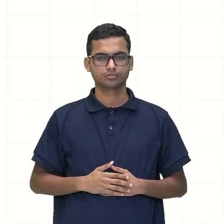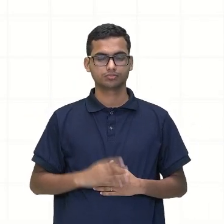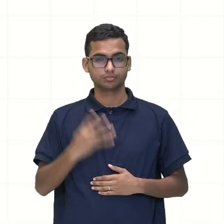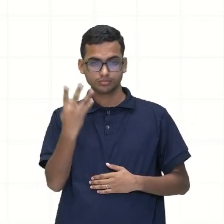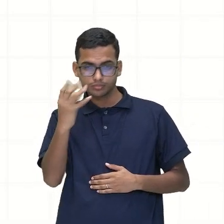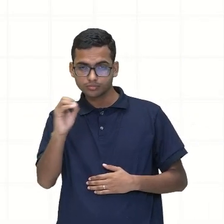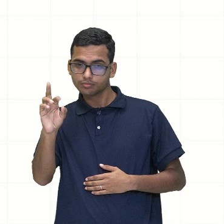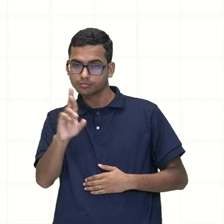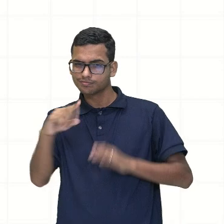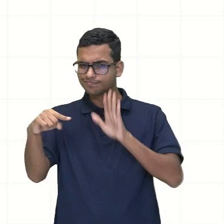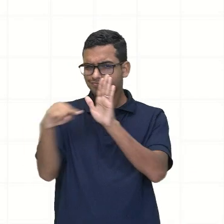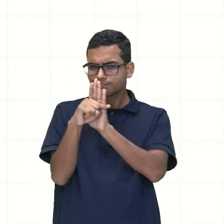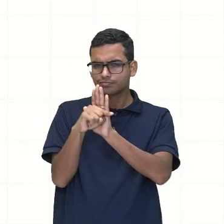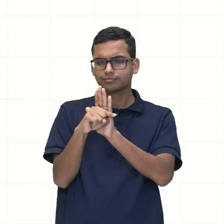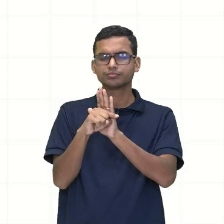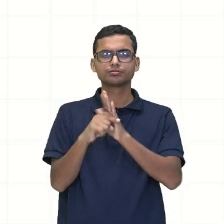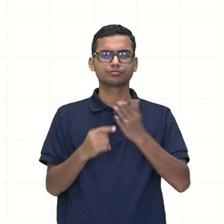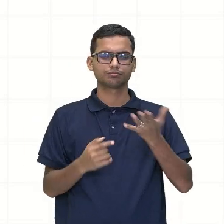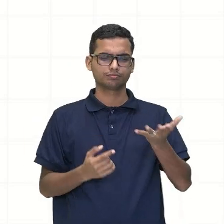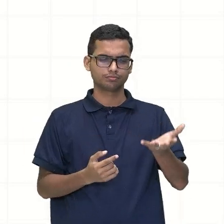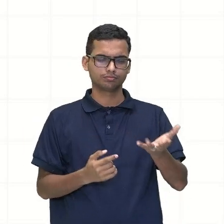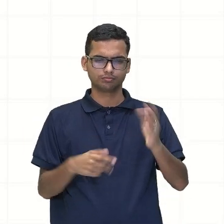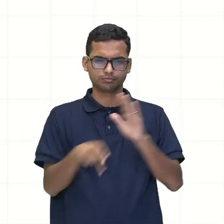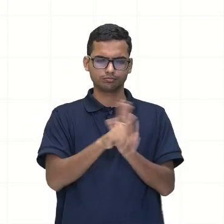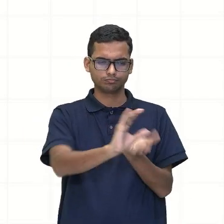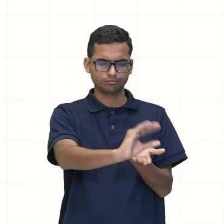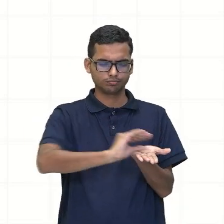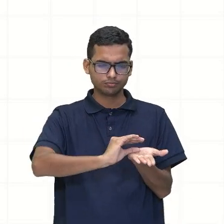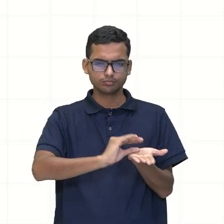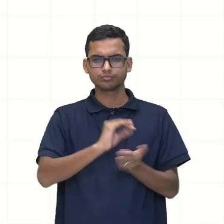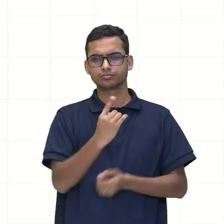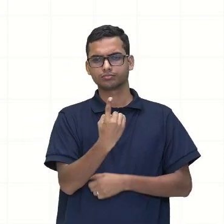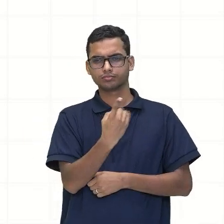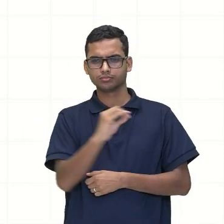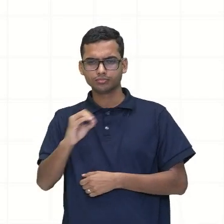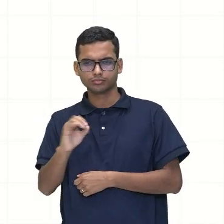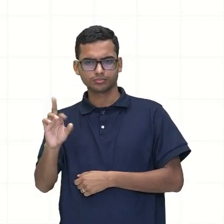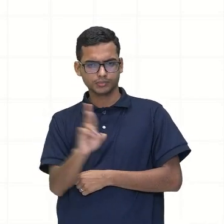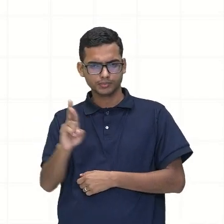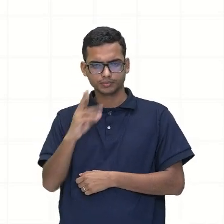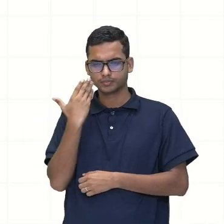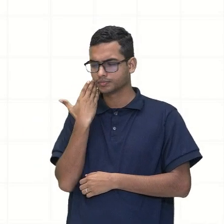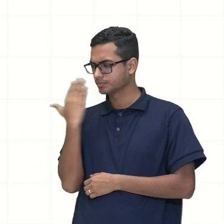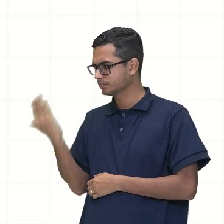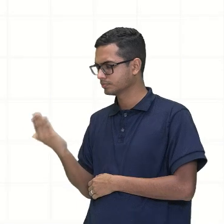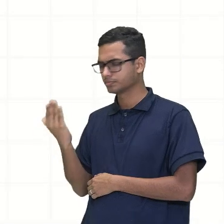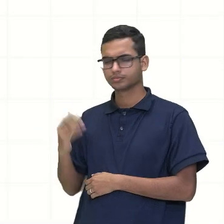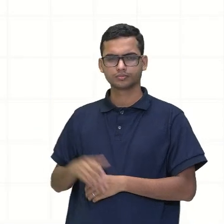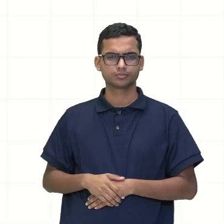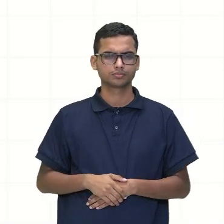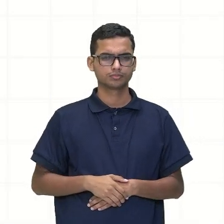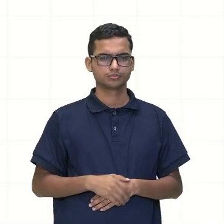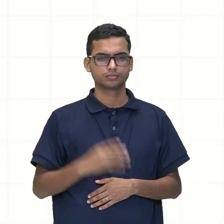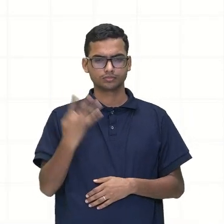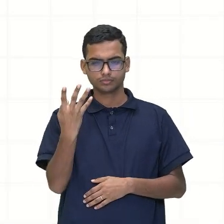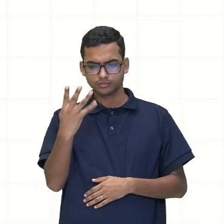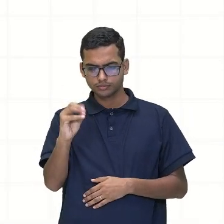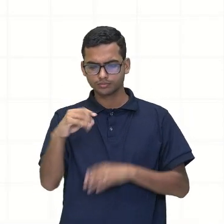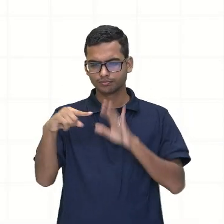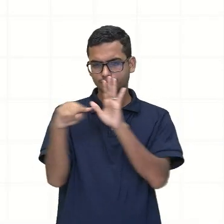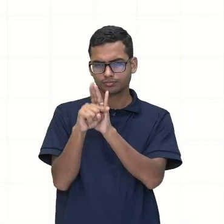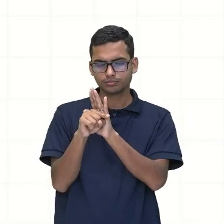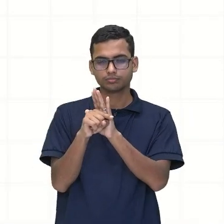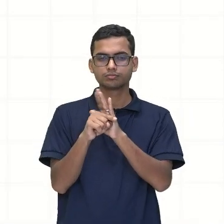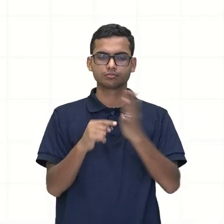R$40, eu recebi ali mais R$100 de crédito. Então, eu estava devendo R$40. Porém,